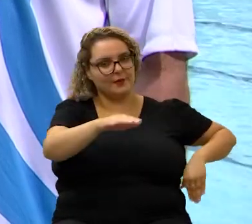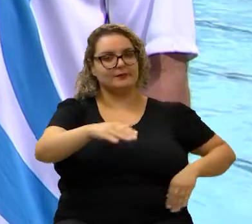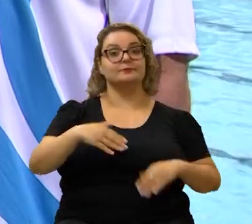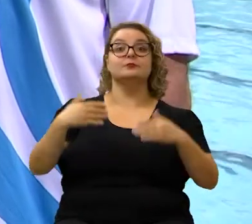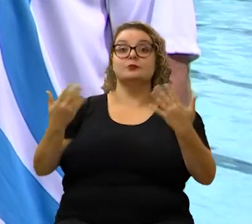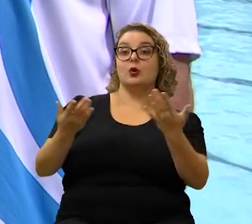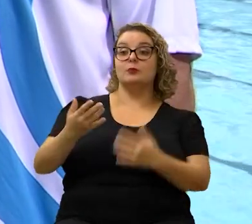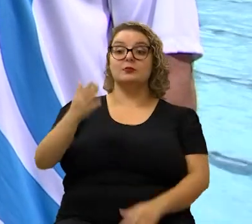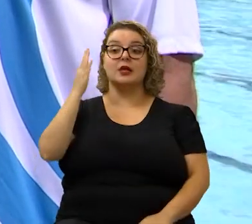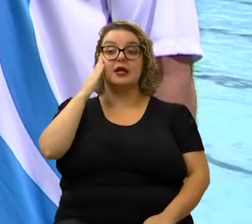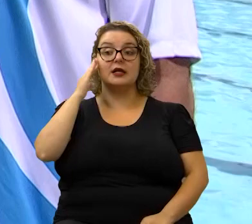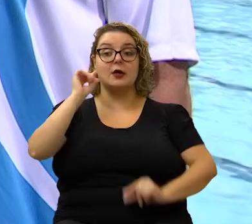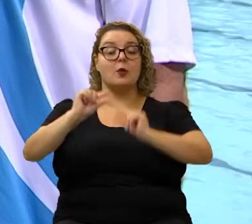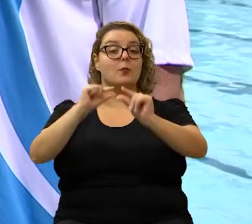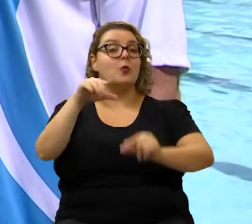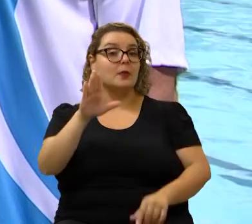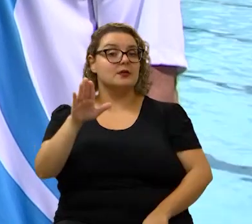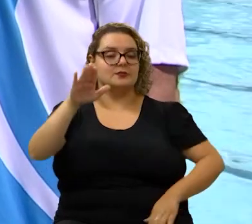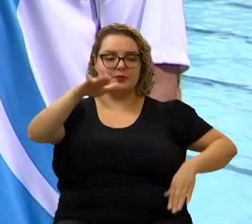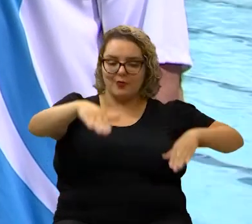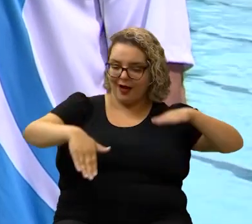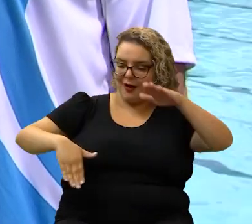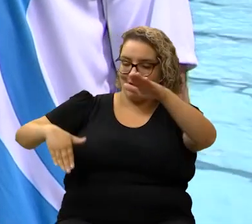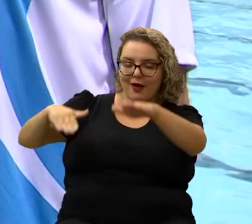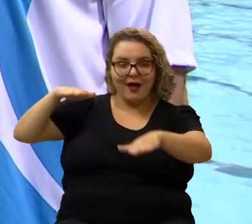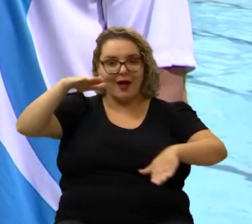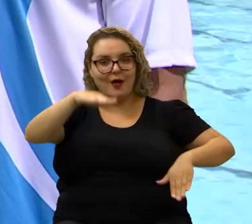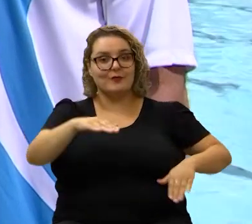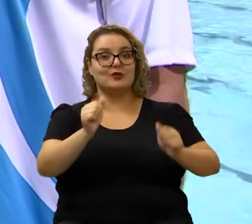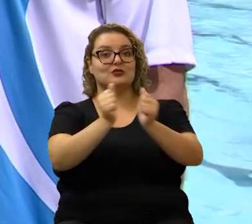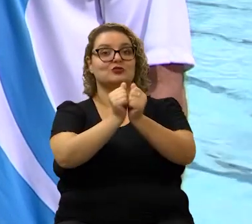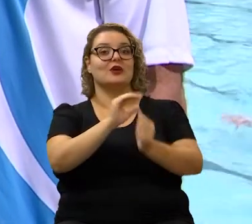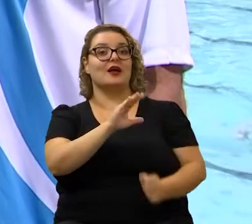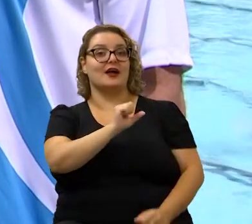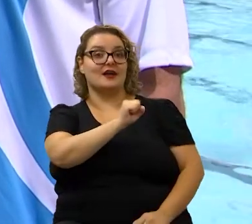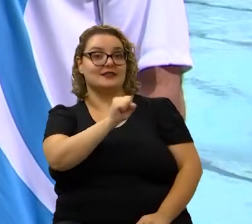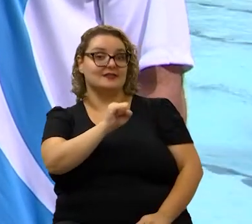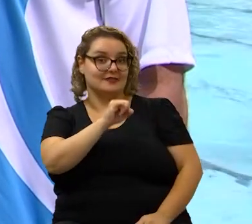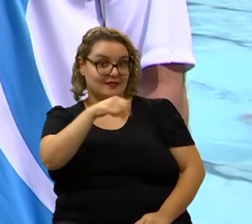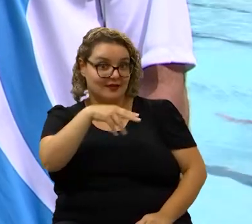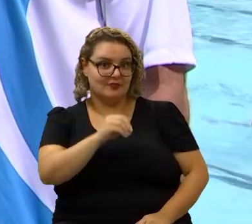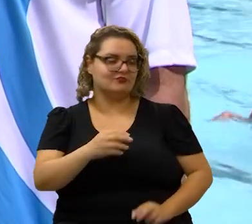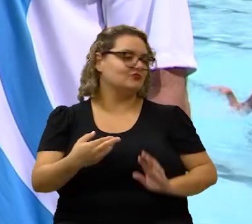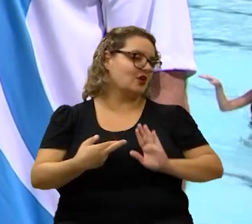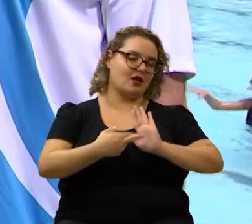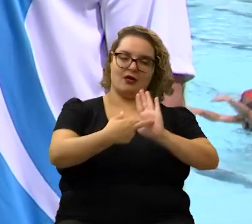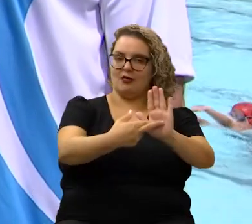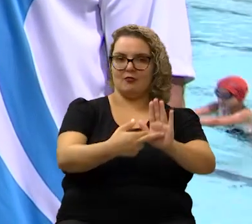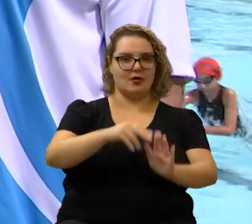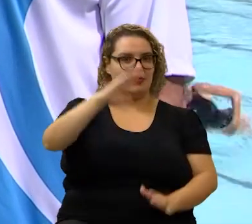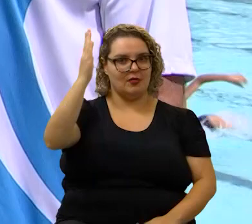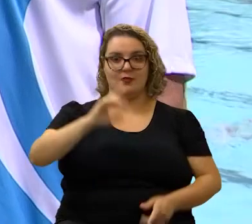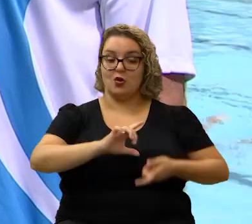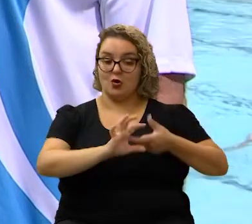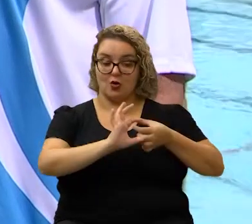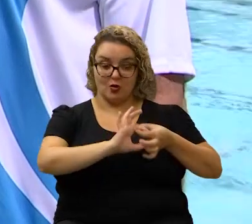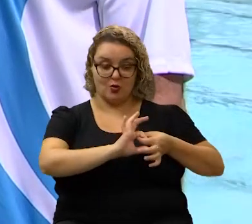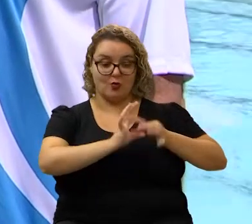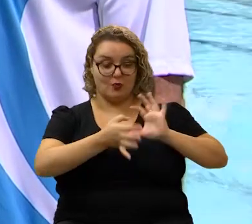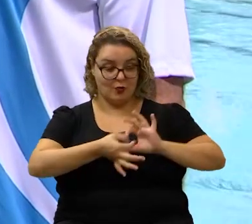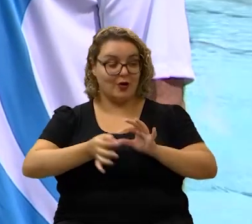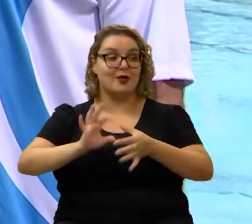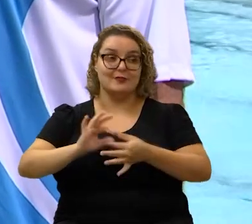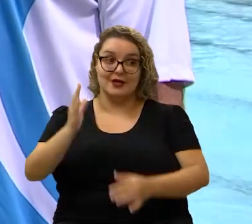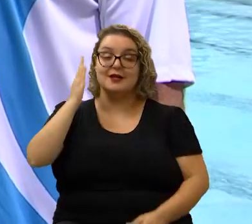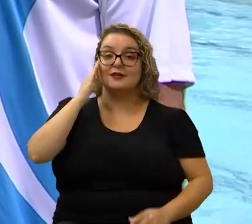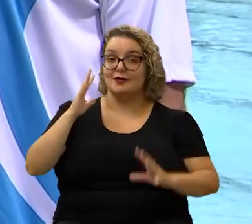galera, para a gente entender um pouco mais sobre natação, estou aqui com o Cassiano, que já representou o Brasil, inclusive, em Olimpíadas. Sabe tudo e